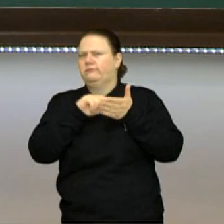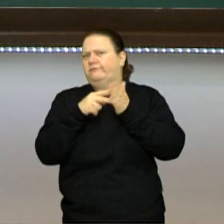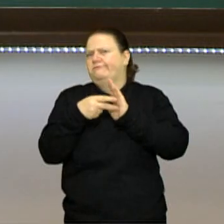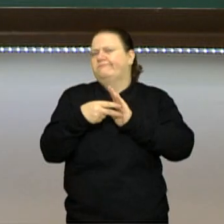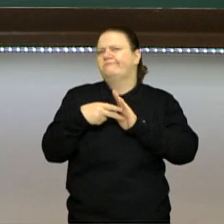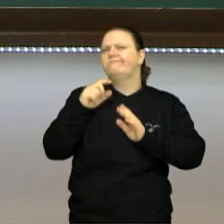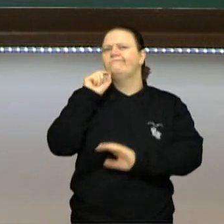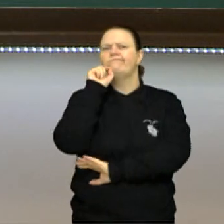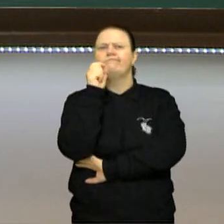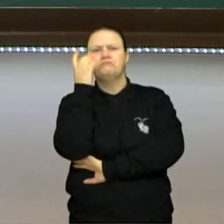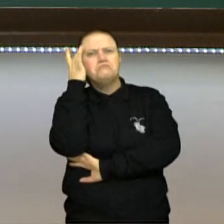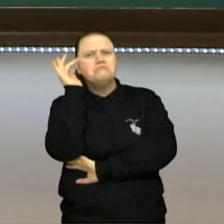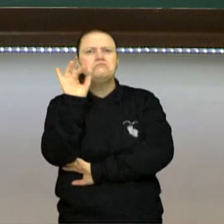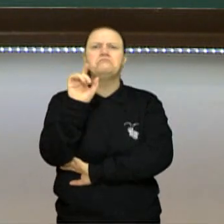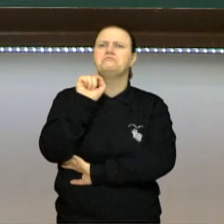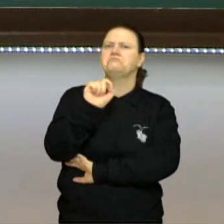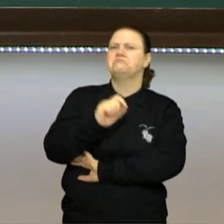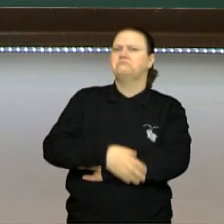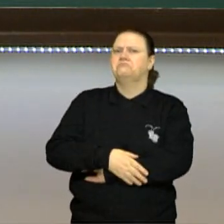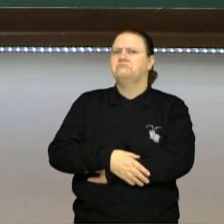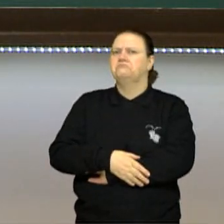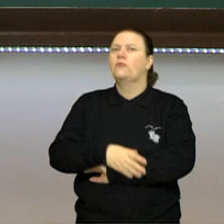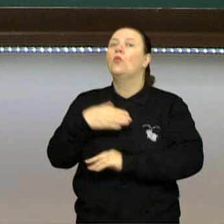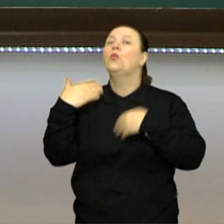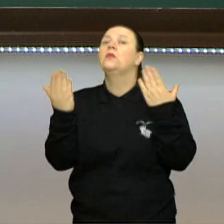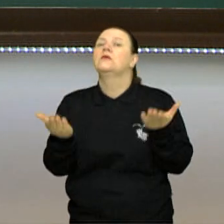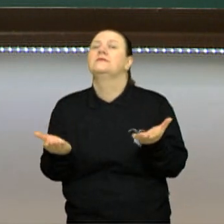Não sei não. Vamos pensar um pouquinho?